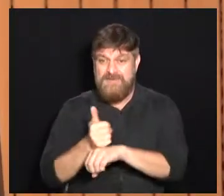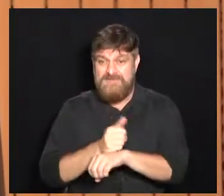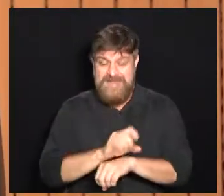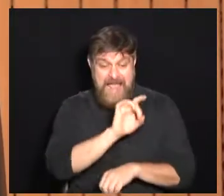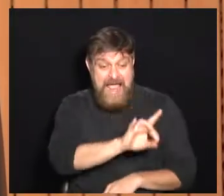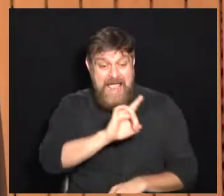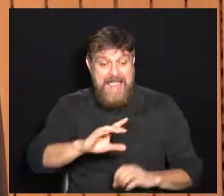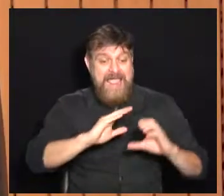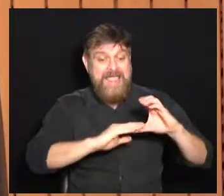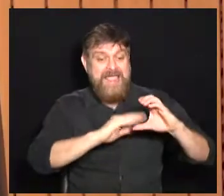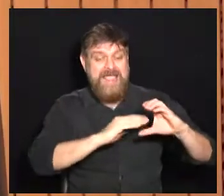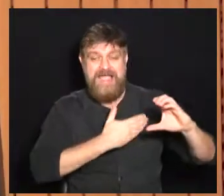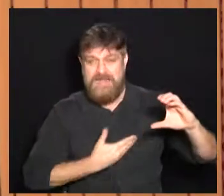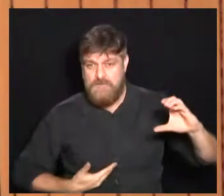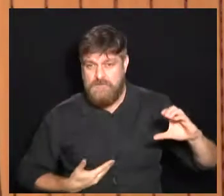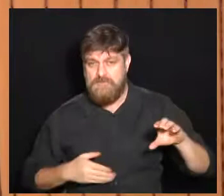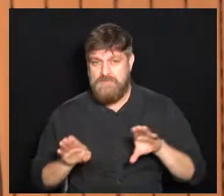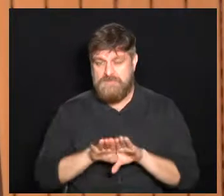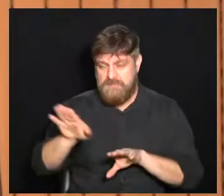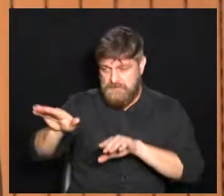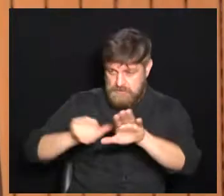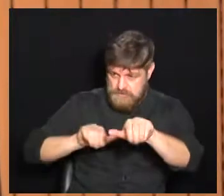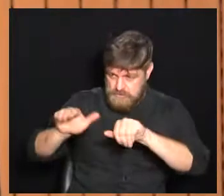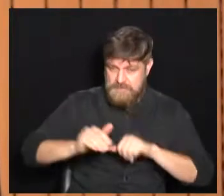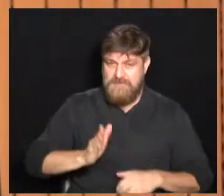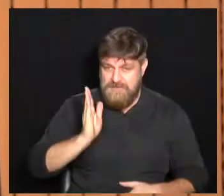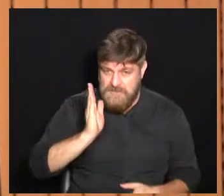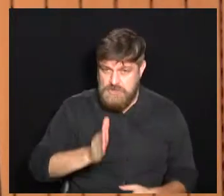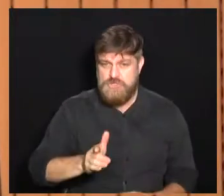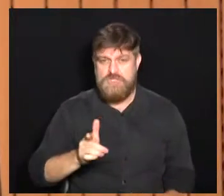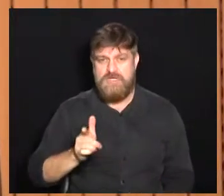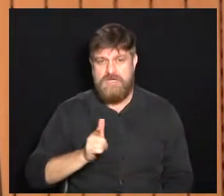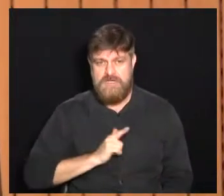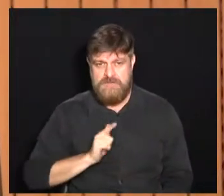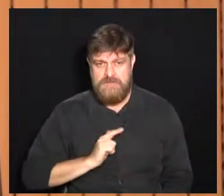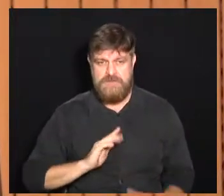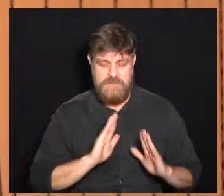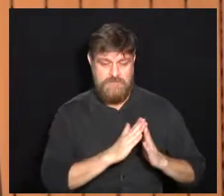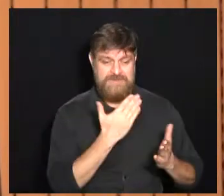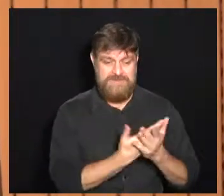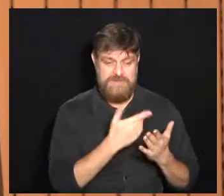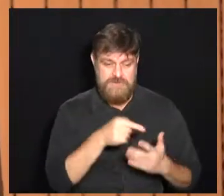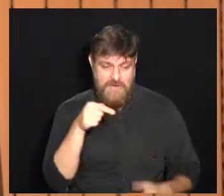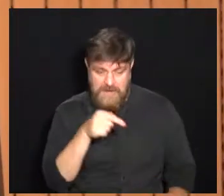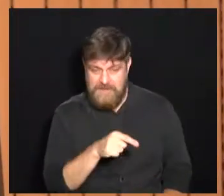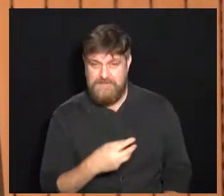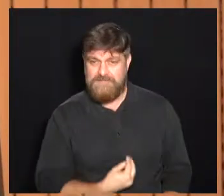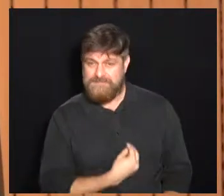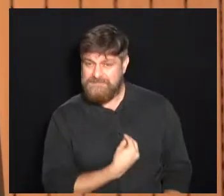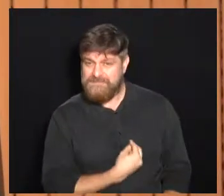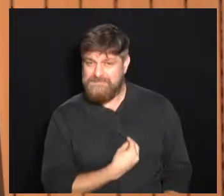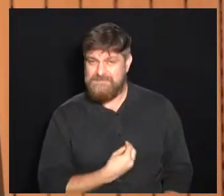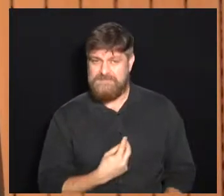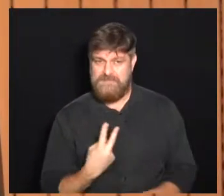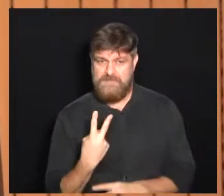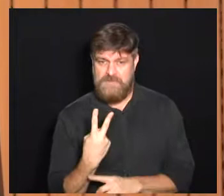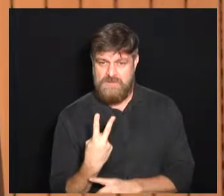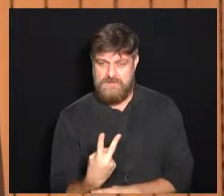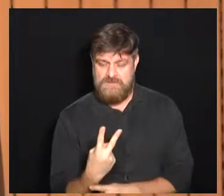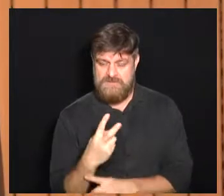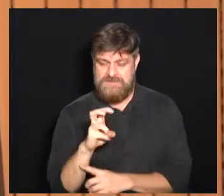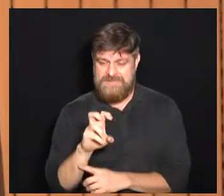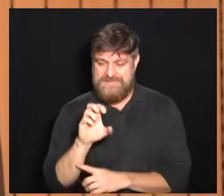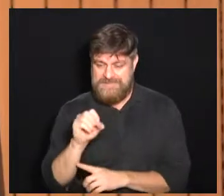concurso. E também chamamos, que já estão nas nossas escolas, 250